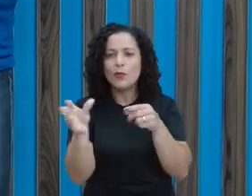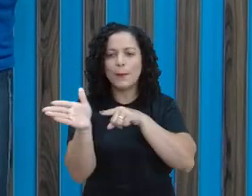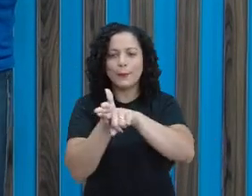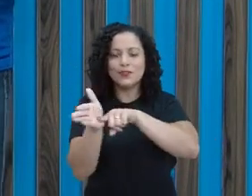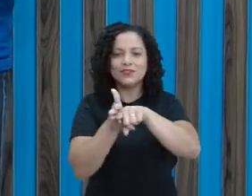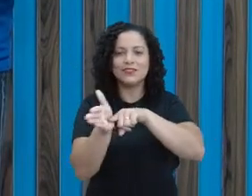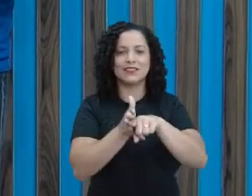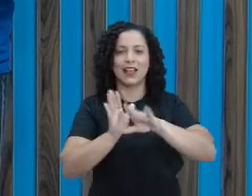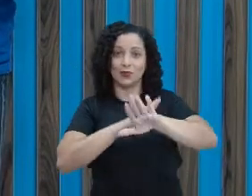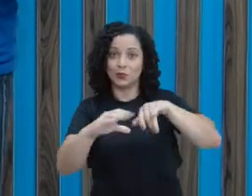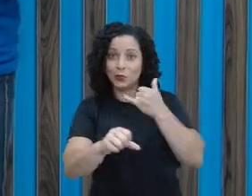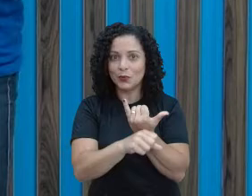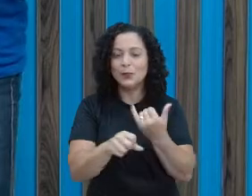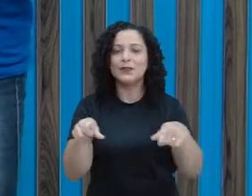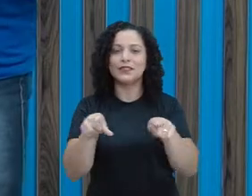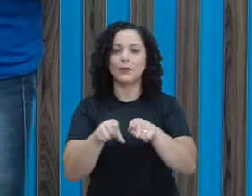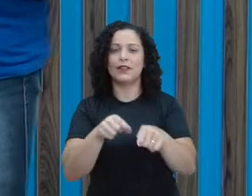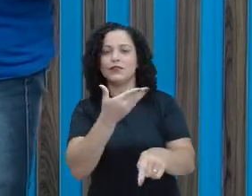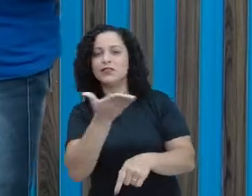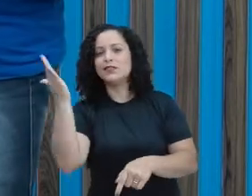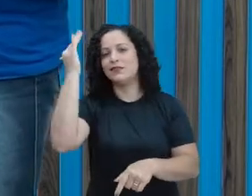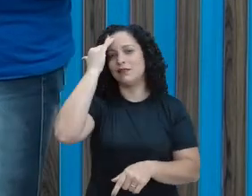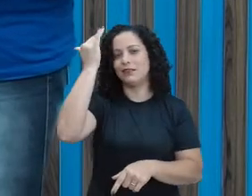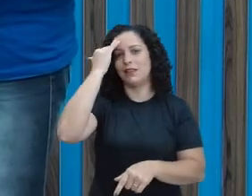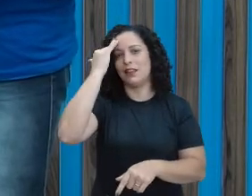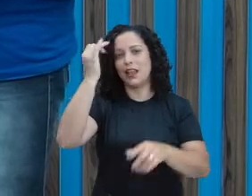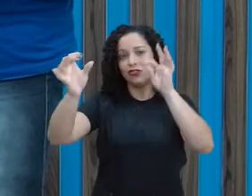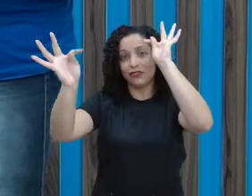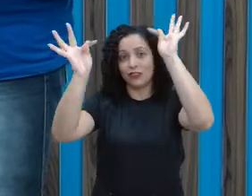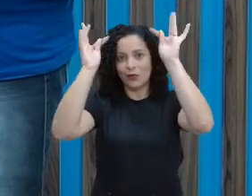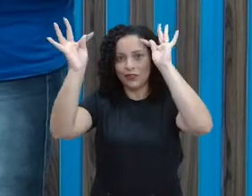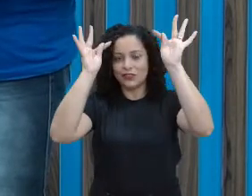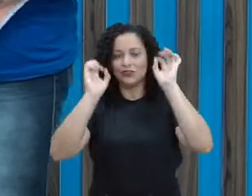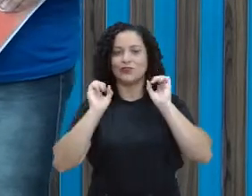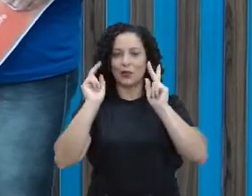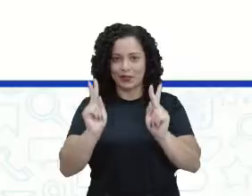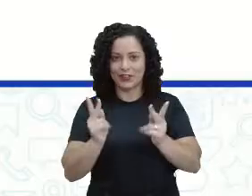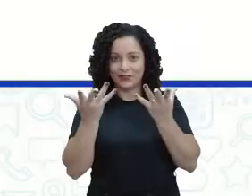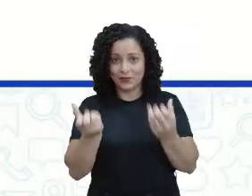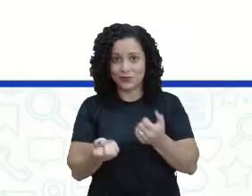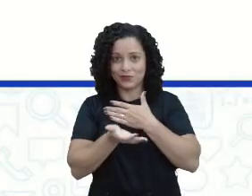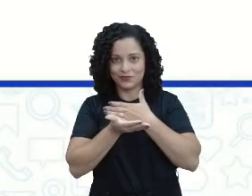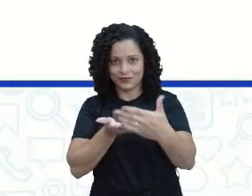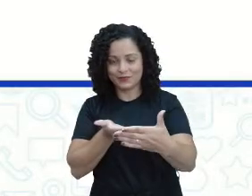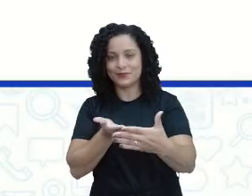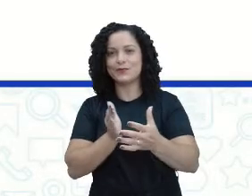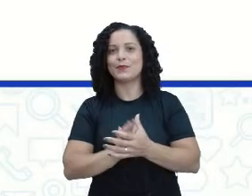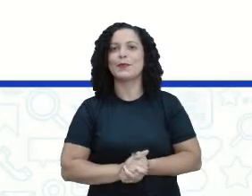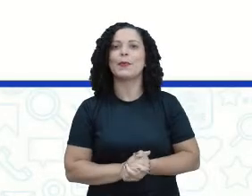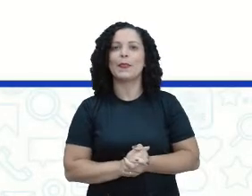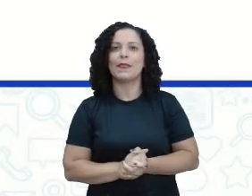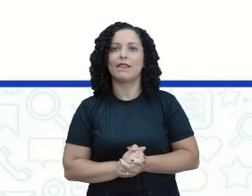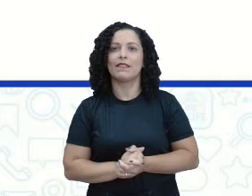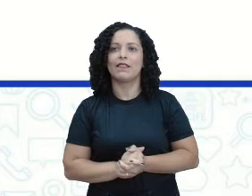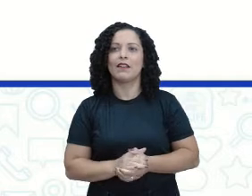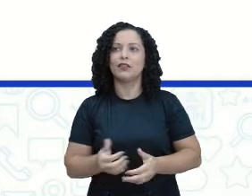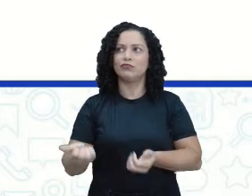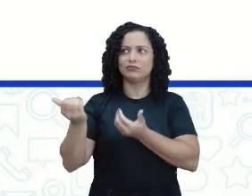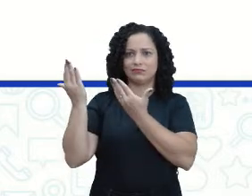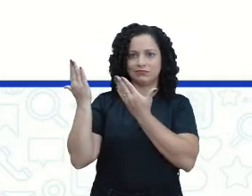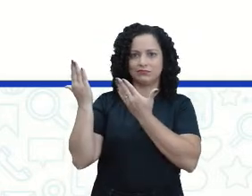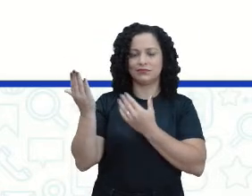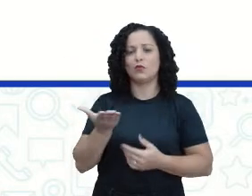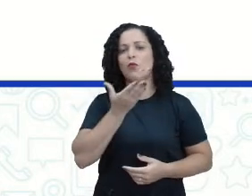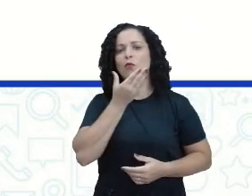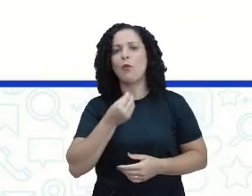para vocês entenderem algumas das teorias de Darwin. Mas vamos continuar. Então, o nosso querido Darwin,